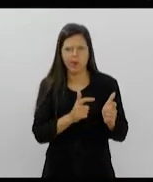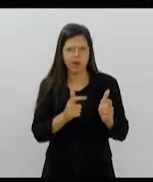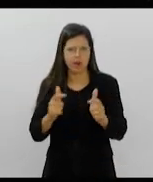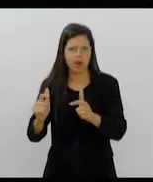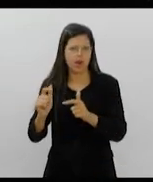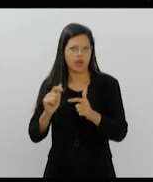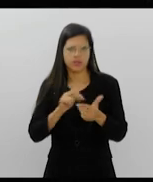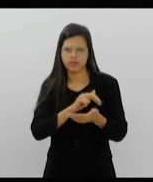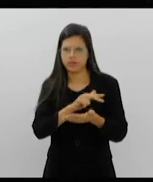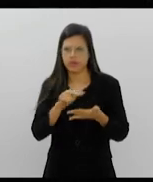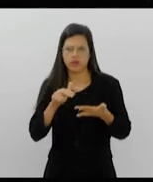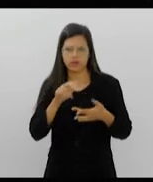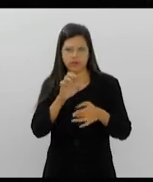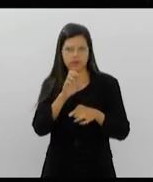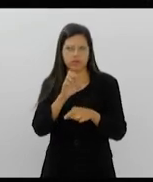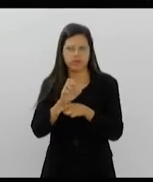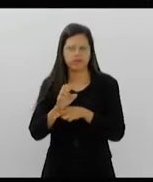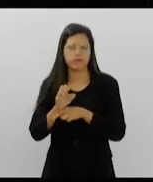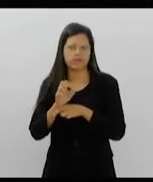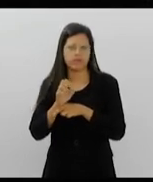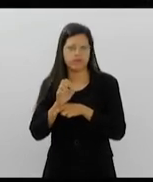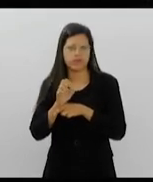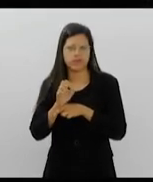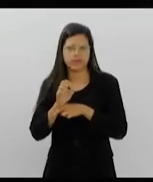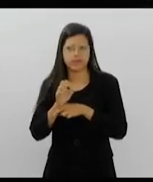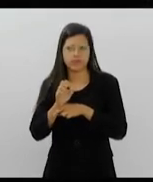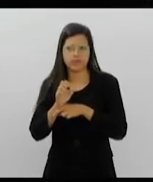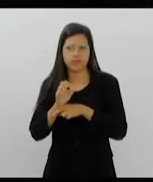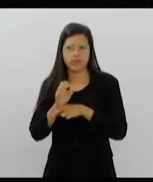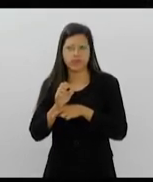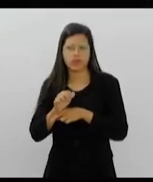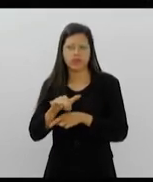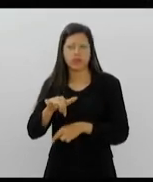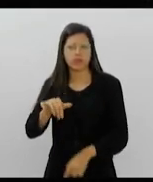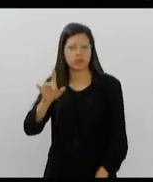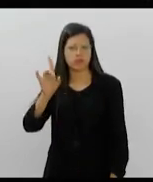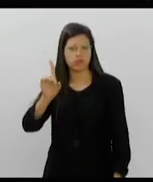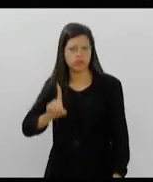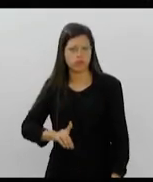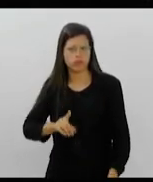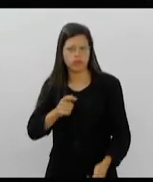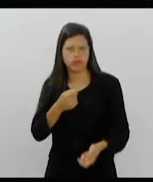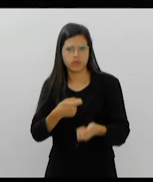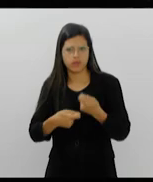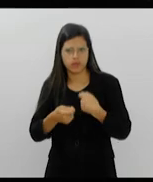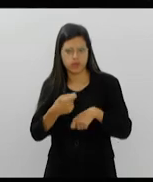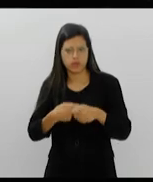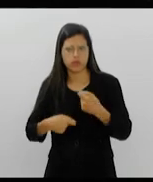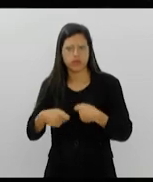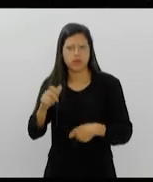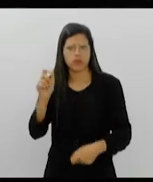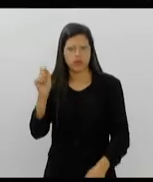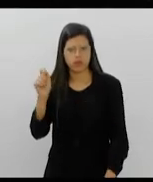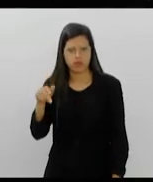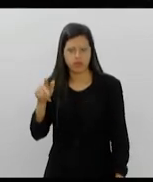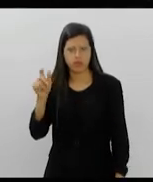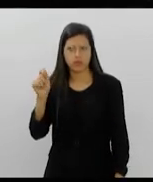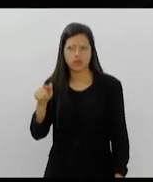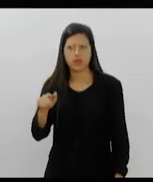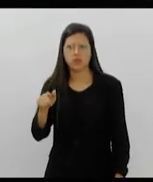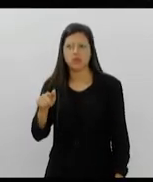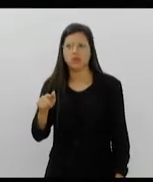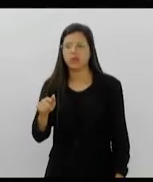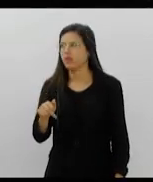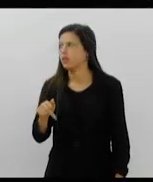Estado, como o diretor financeiro, o diretor previdenciário, enfim, o rótulo que tiver,